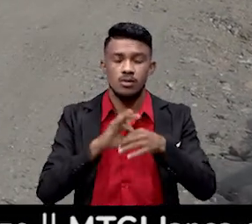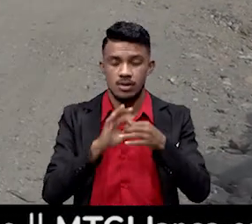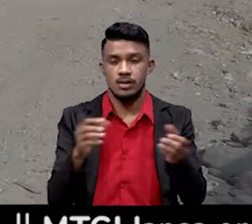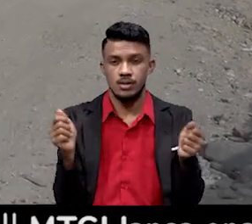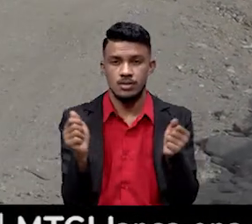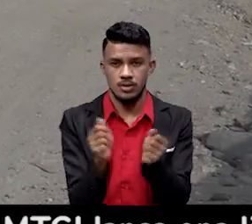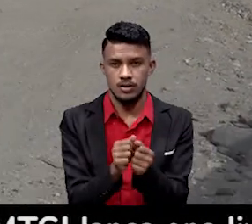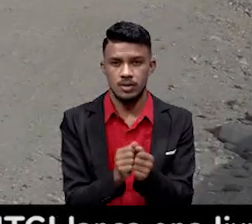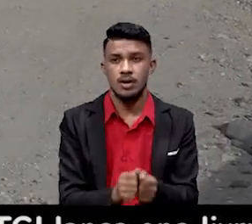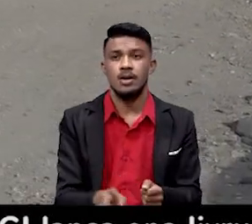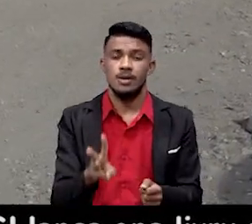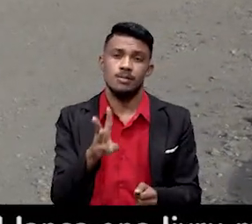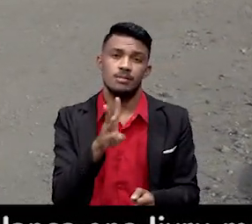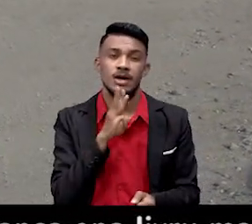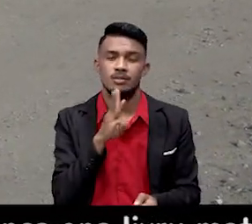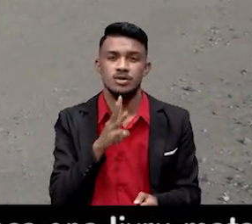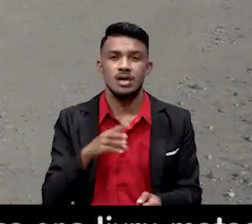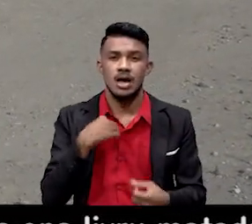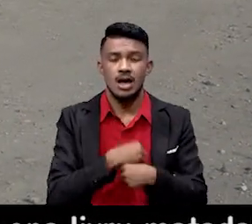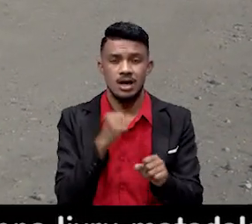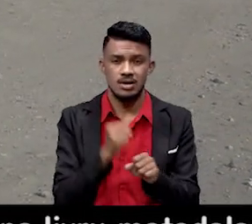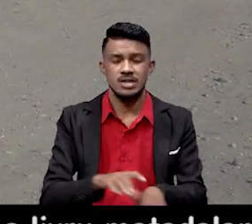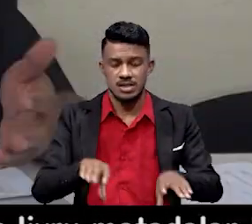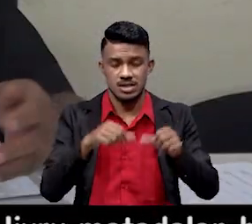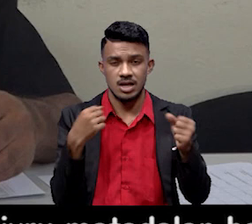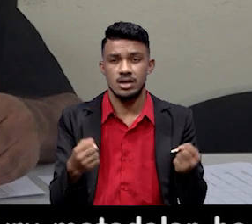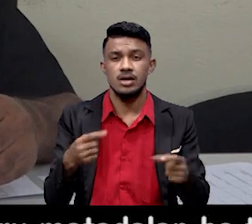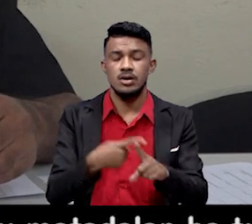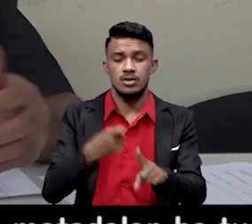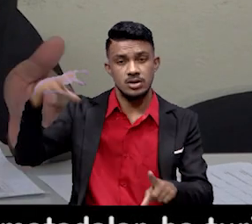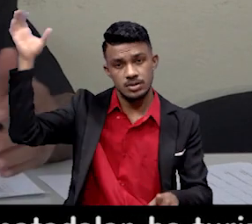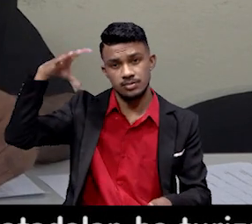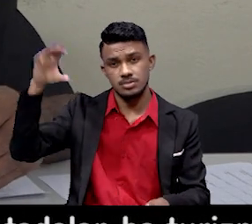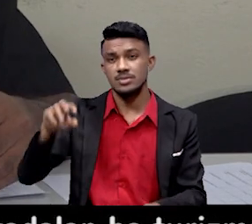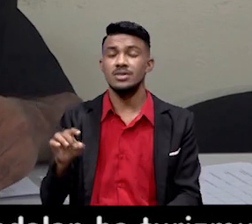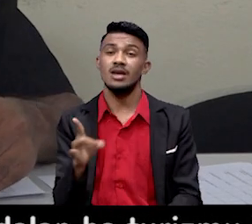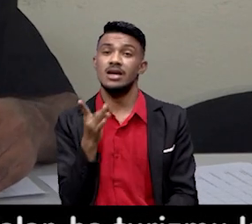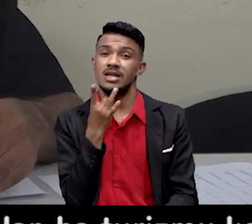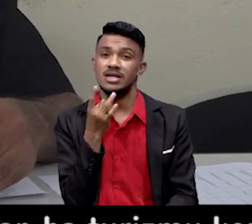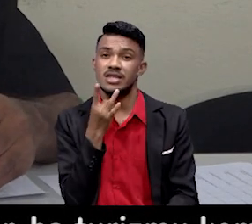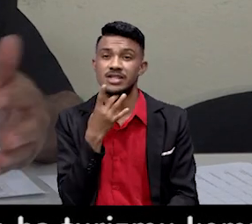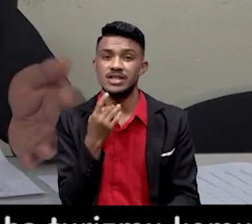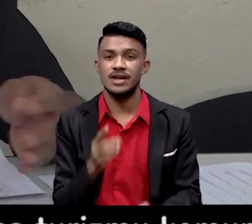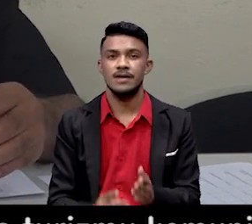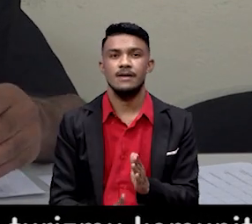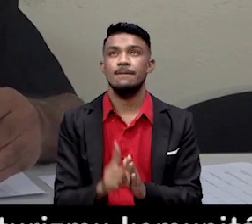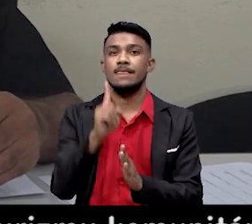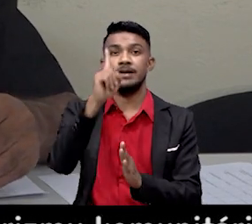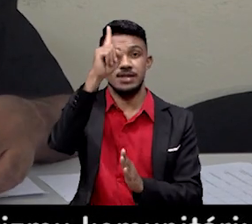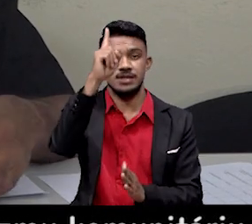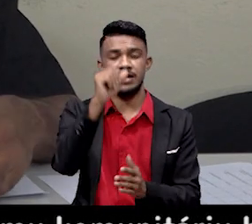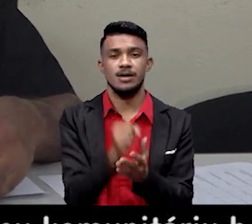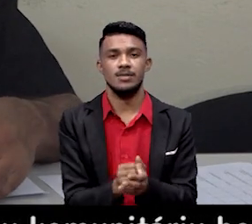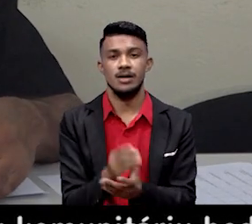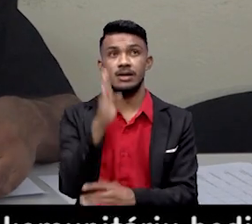sofre estragos, mas calamidade, né? Agora, ia fali, a cidade, mas ia torres barak, aire em barak, macmono, linha barak,